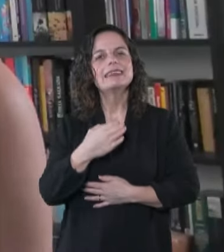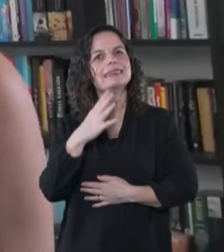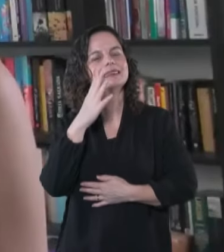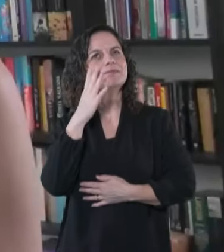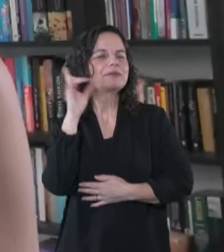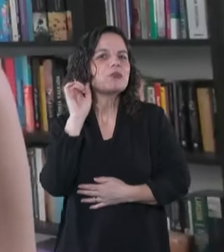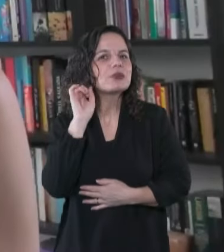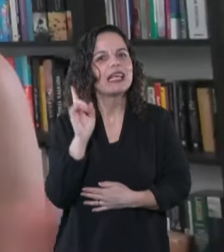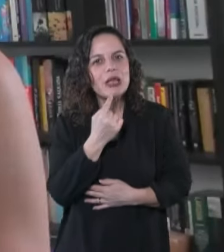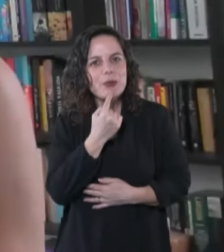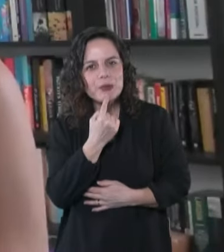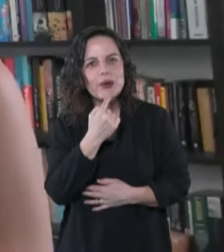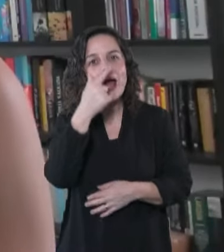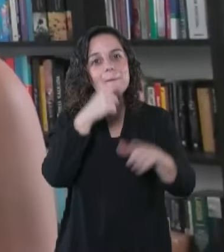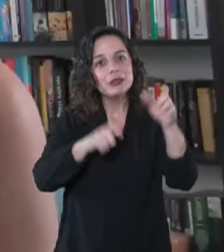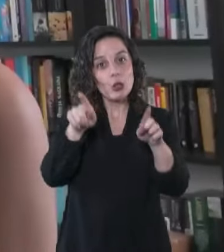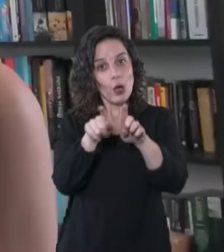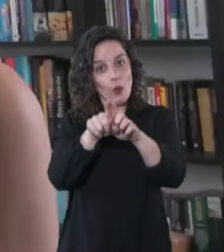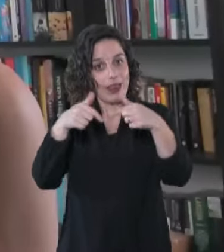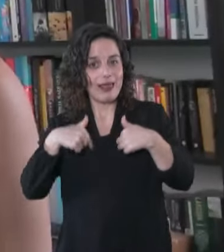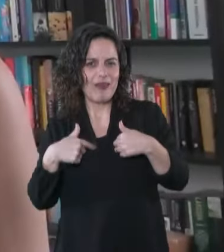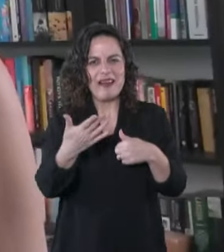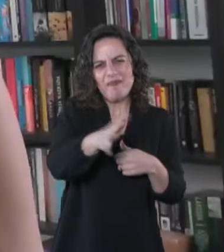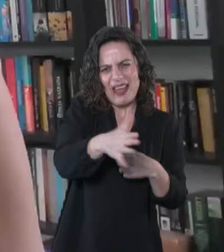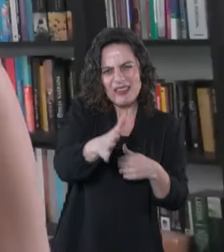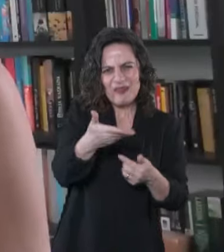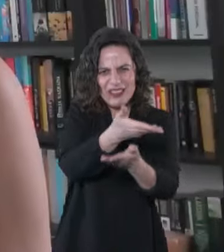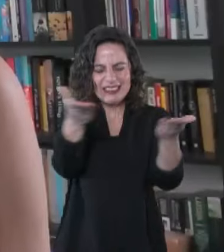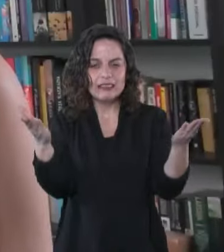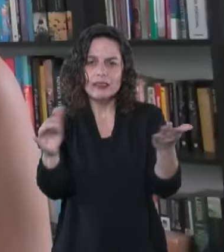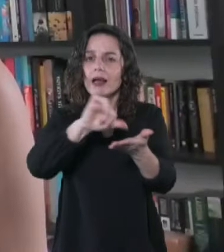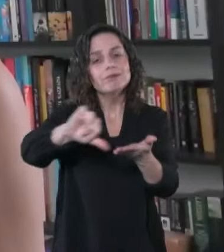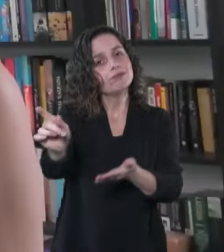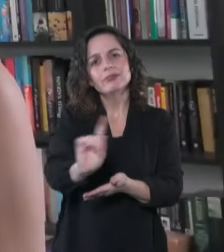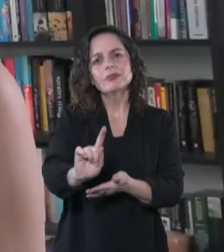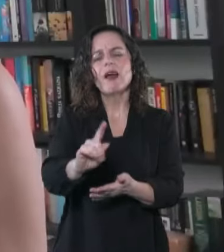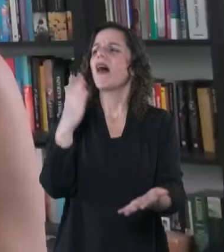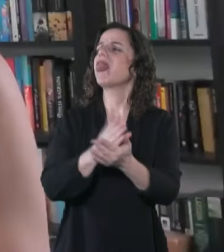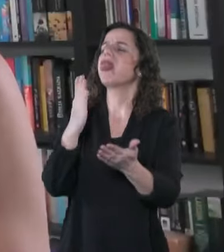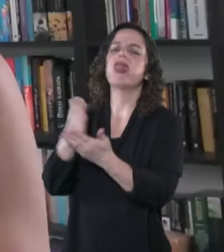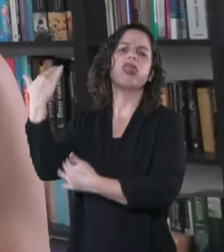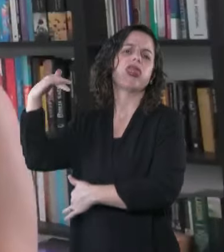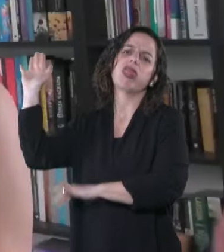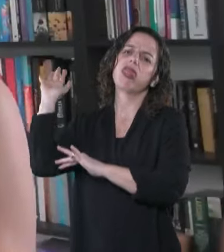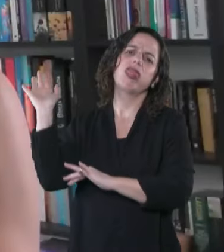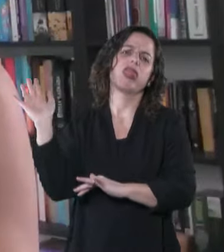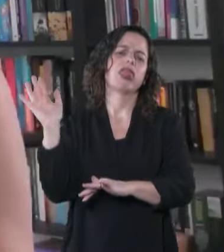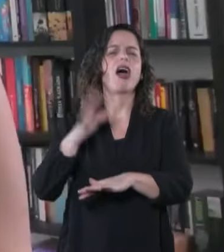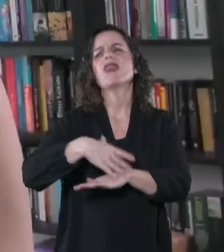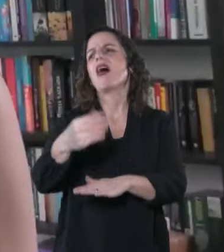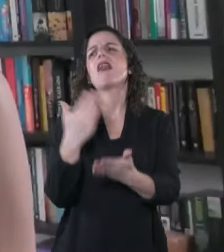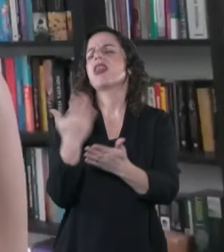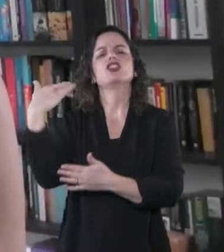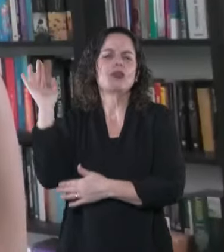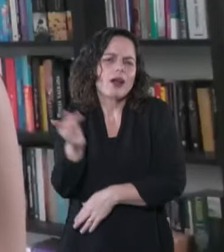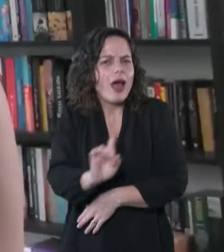E para as pessoas como eu, ou mais ou menos como eu, não desistam, porque nunca é tarde. Pode ser que nunca venham a